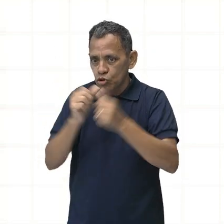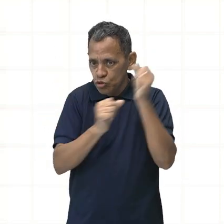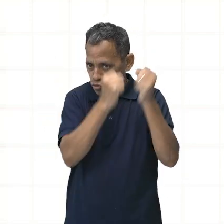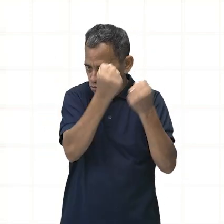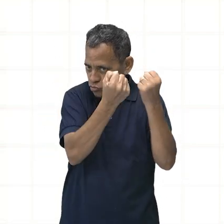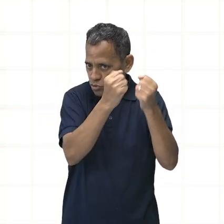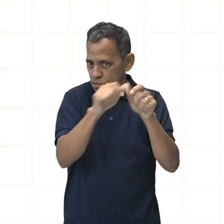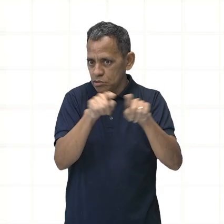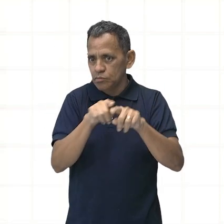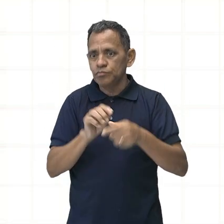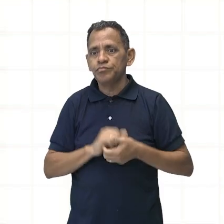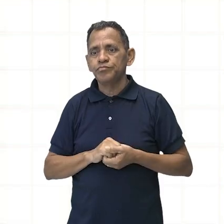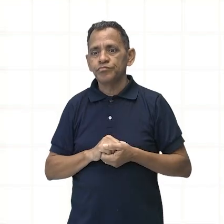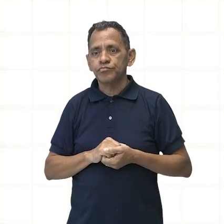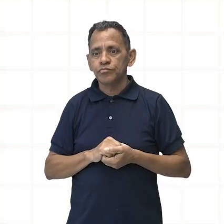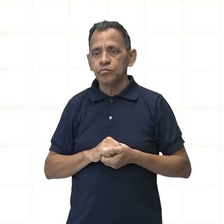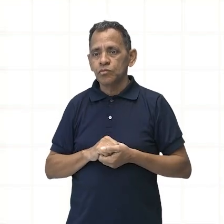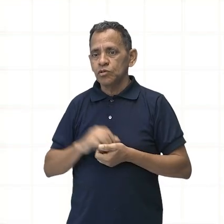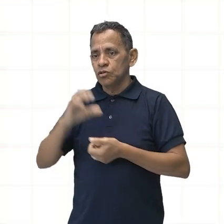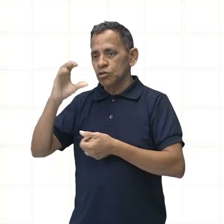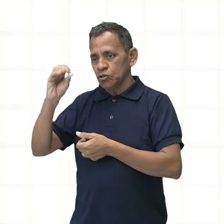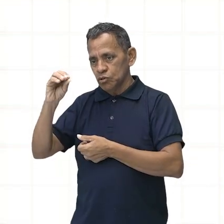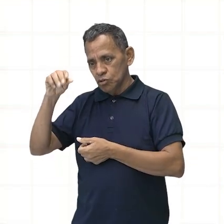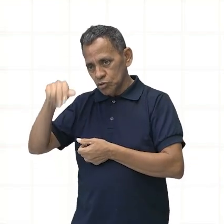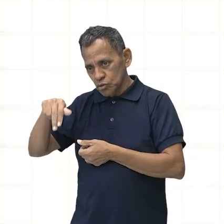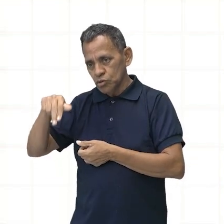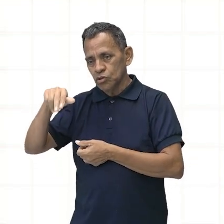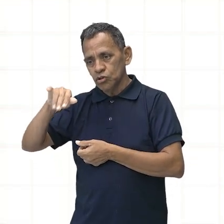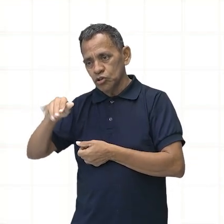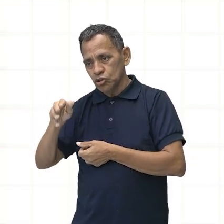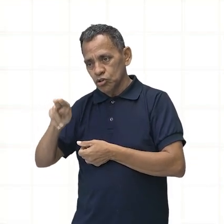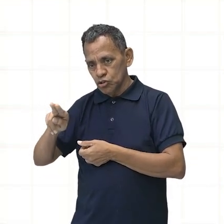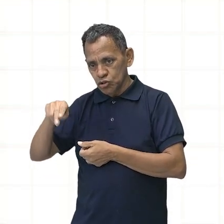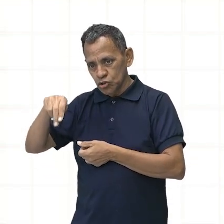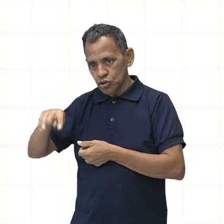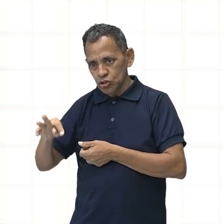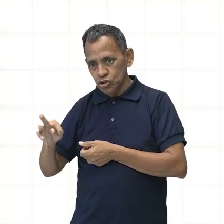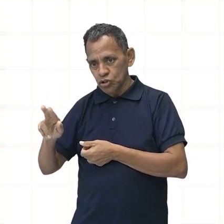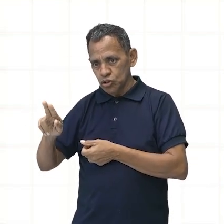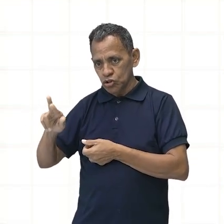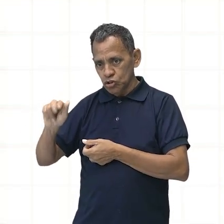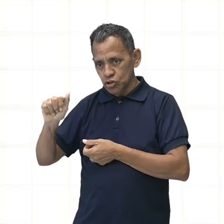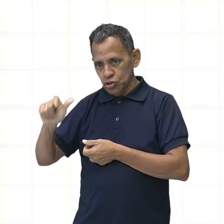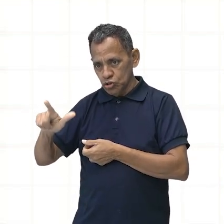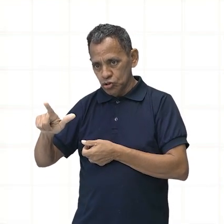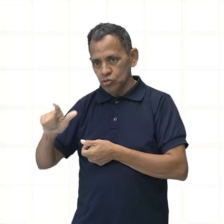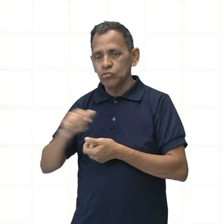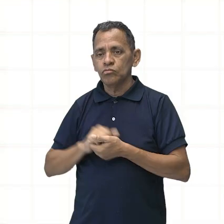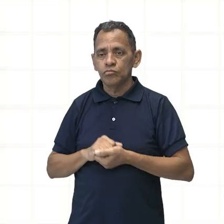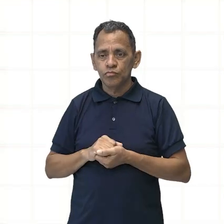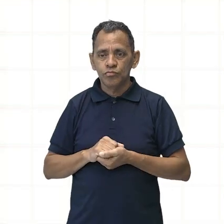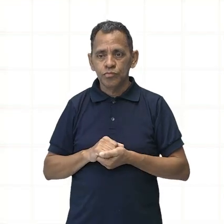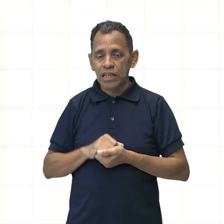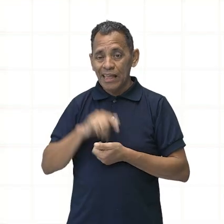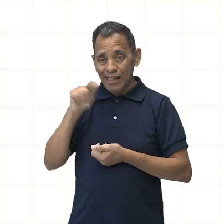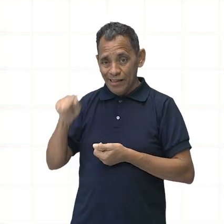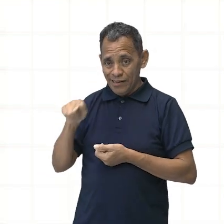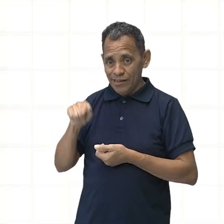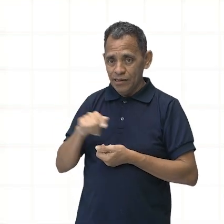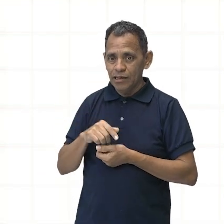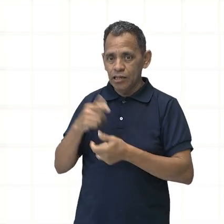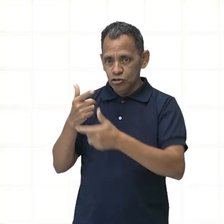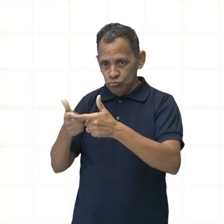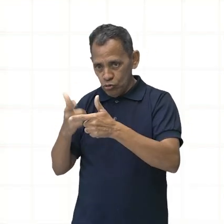desemprego conjuntural, ele é fruto de uma conjuntura. E essa conjuntura que causou o desemprego, quando ela